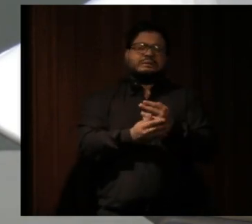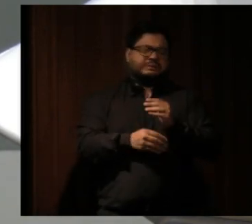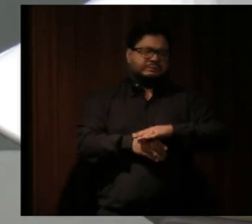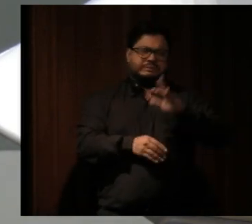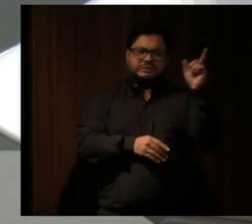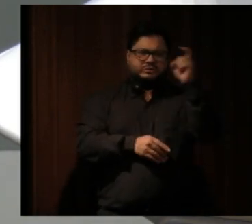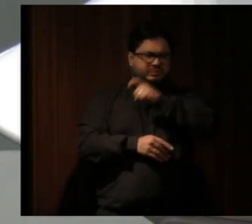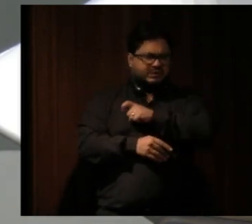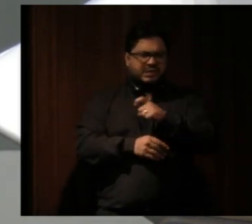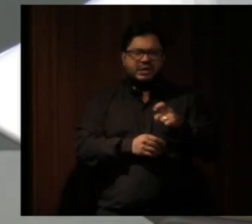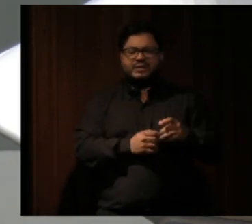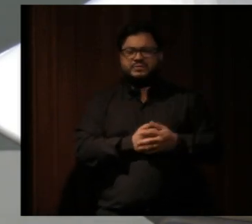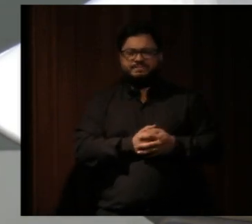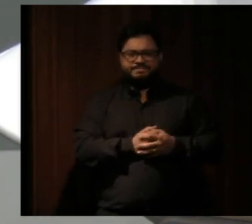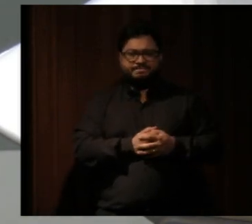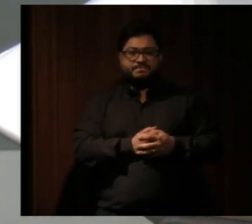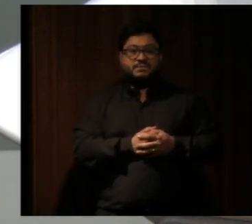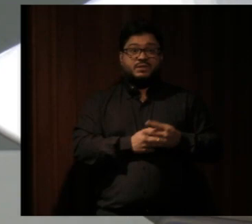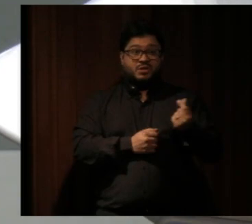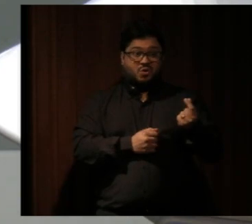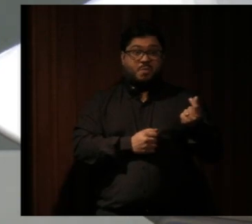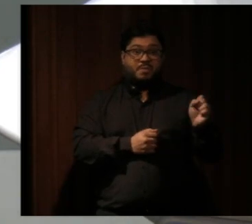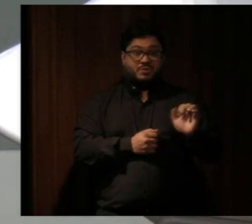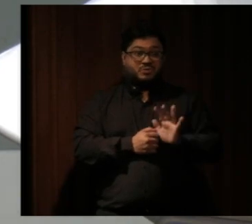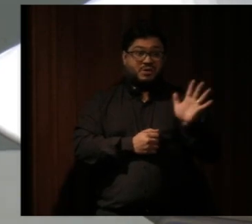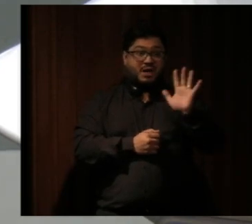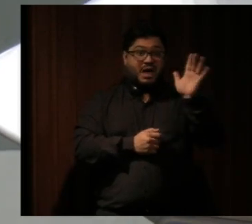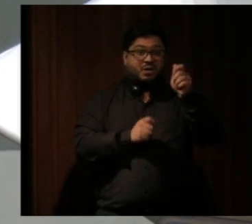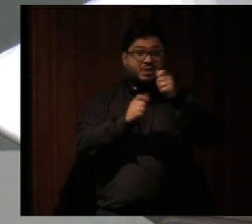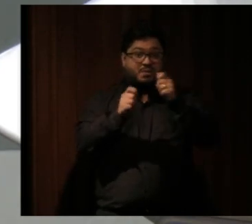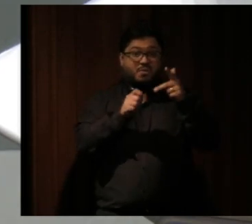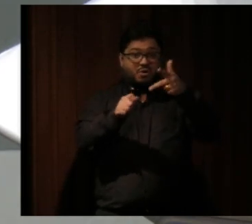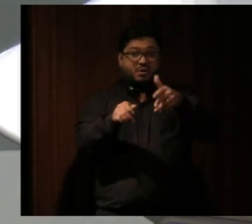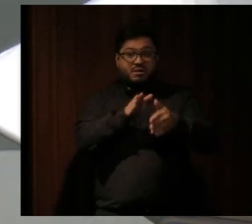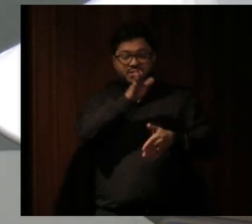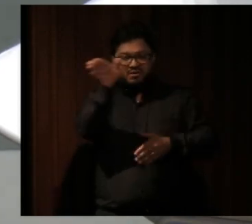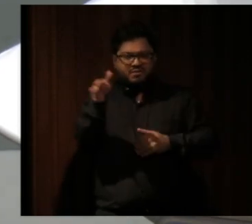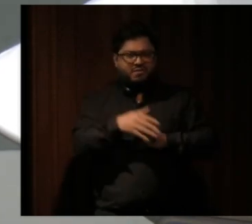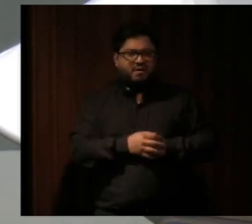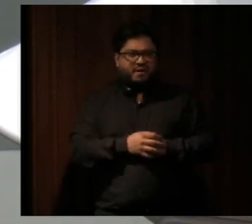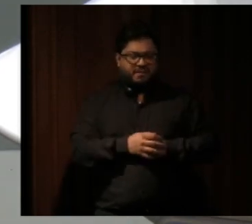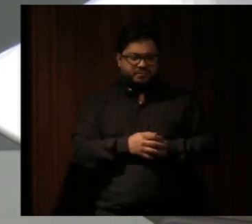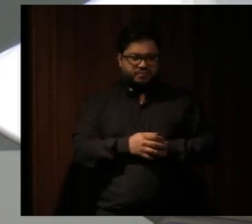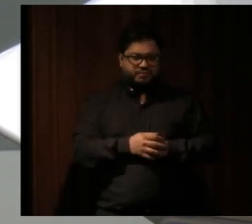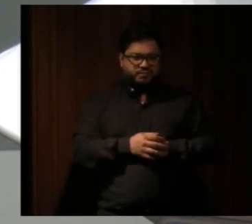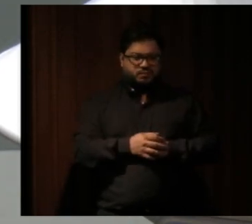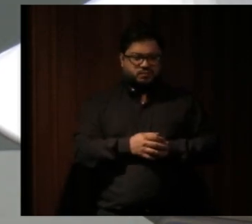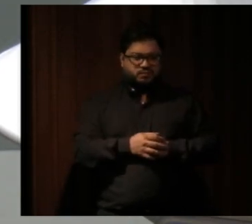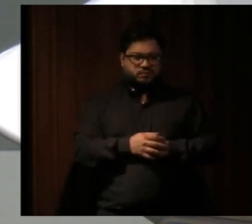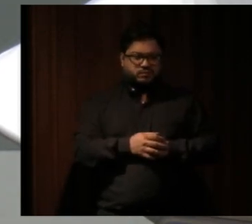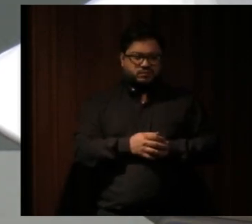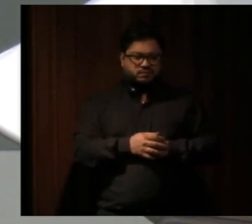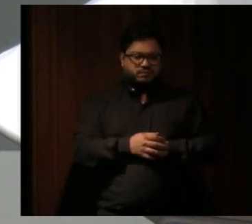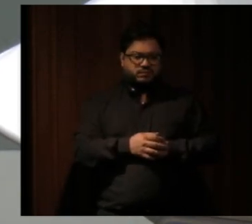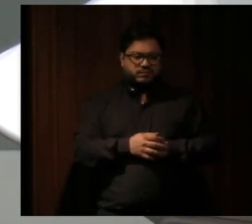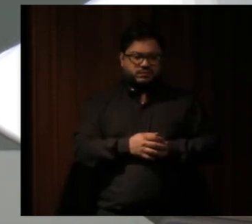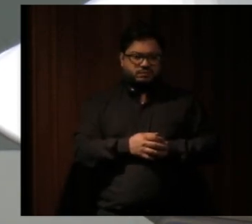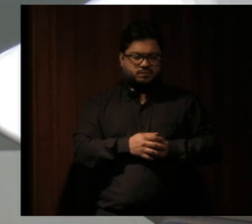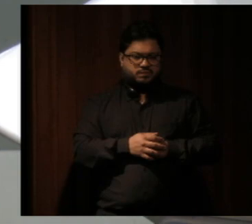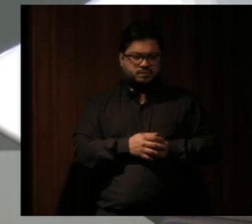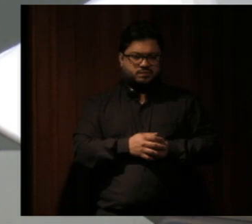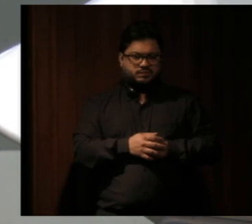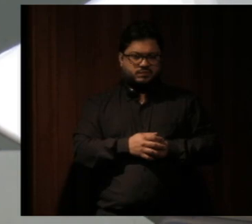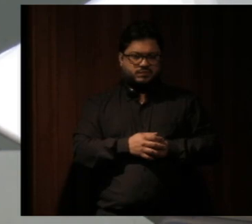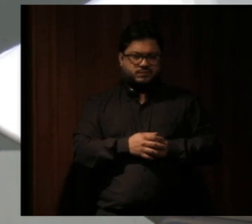complicados e cobram um preço grande ali de quem dos repórteres que vão nessa cobertura eh geralmente